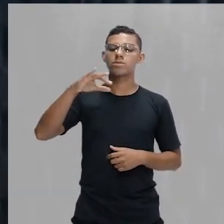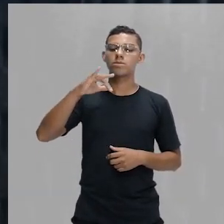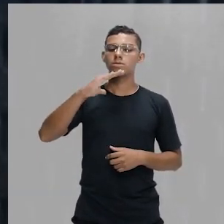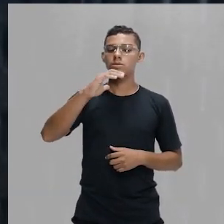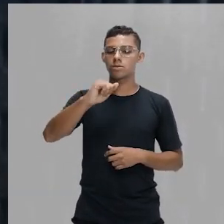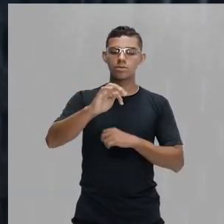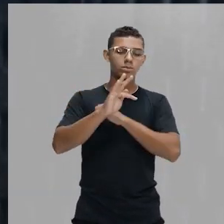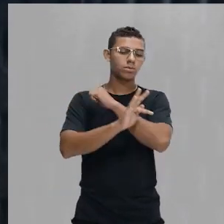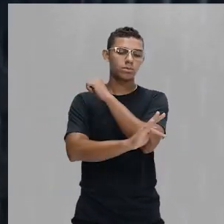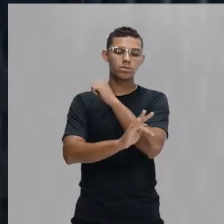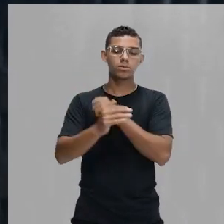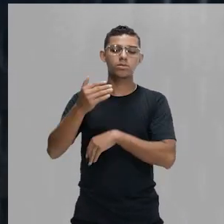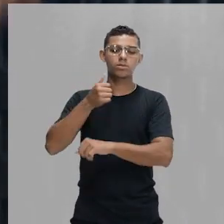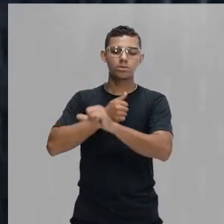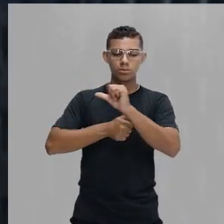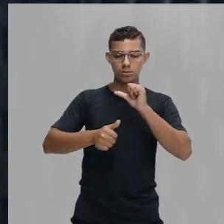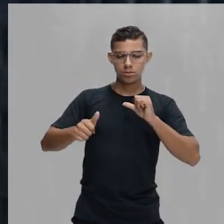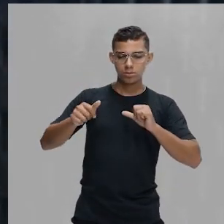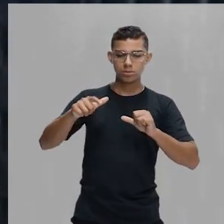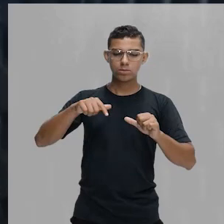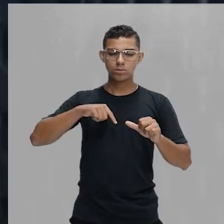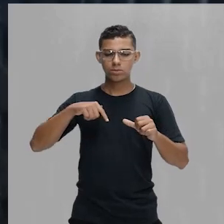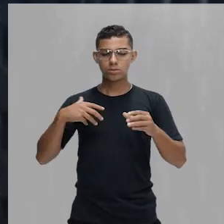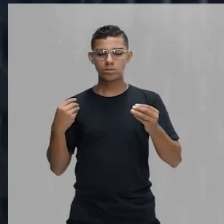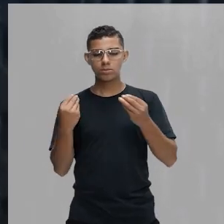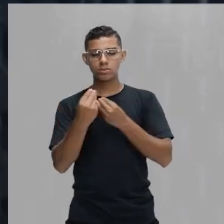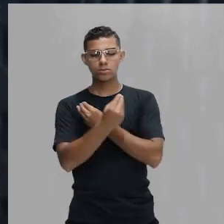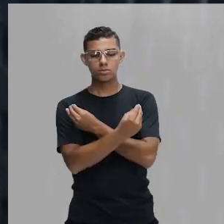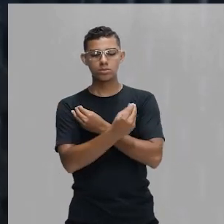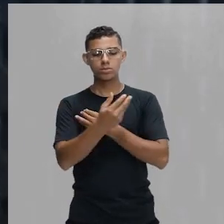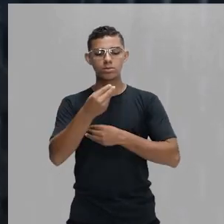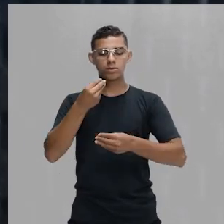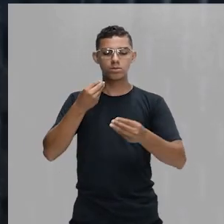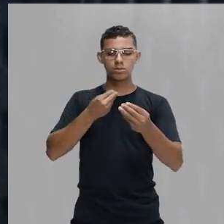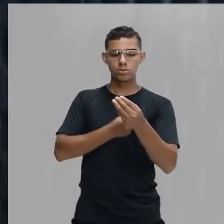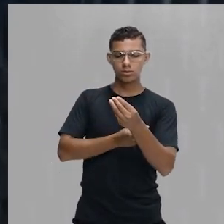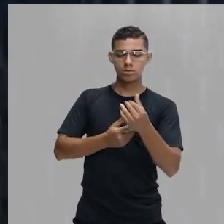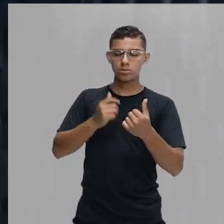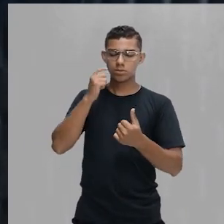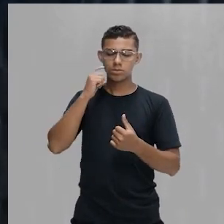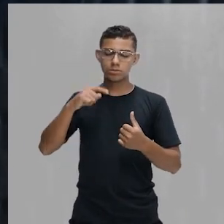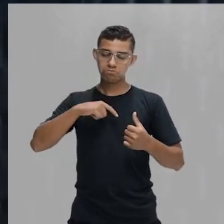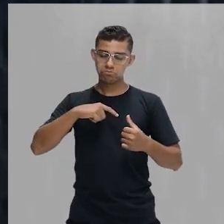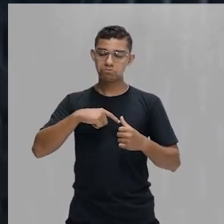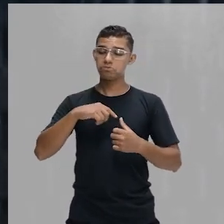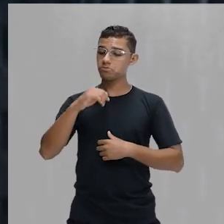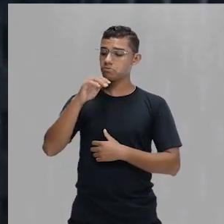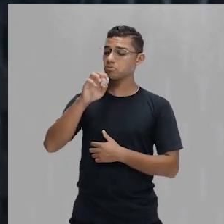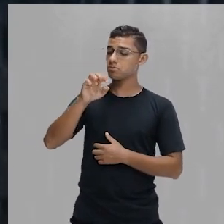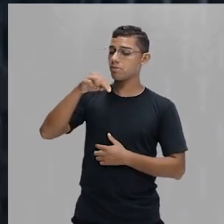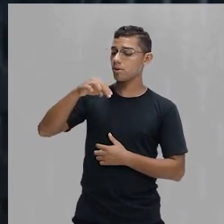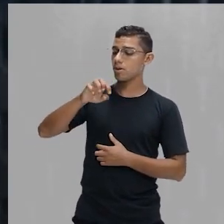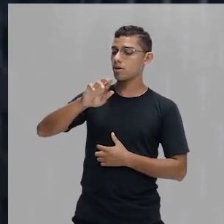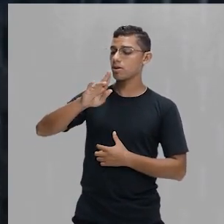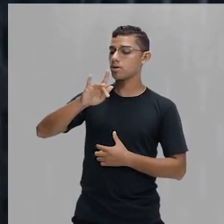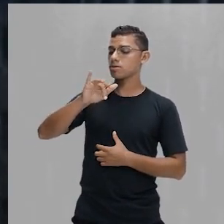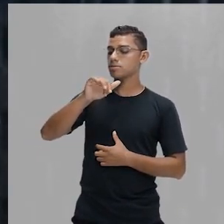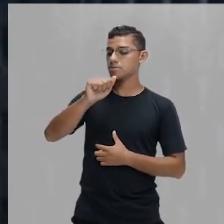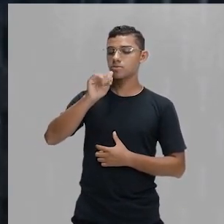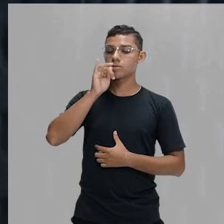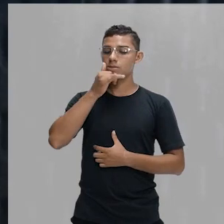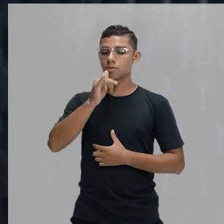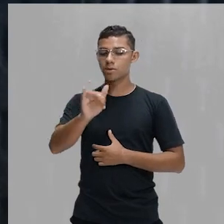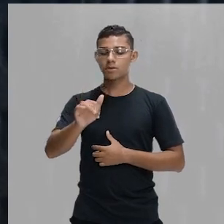calor, fornecimento de calor. Então, isso é transformação dessa energia nuclear, né, que vem da